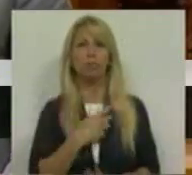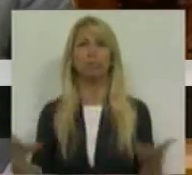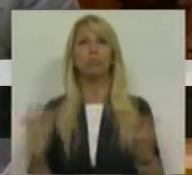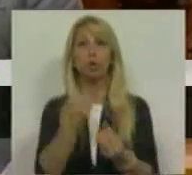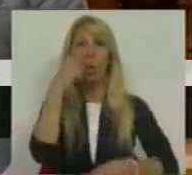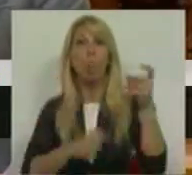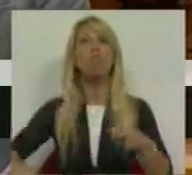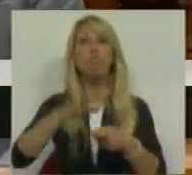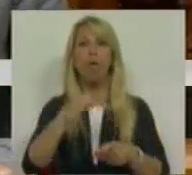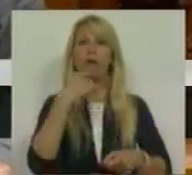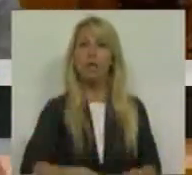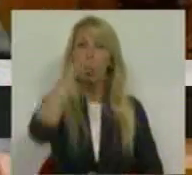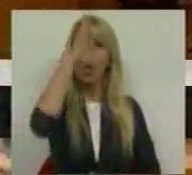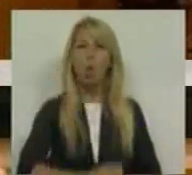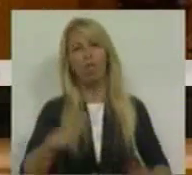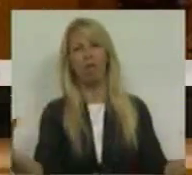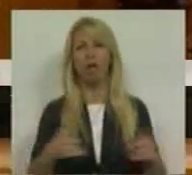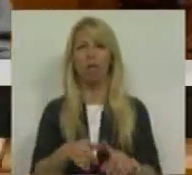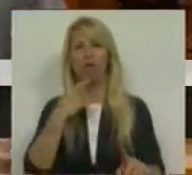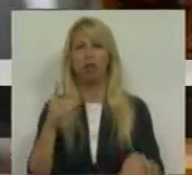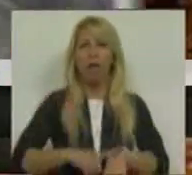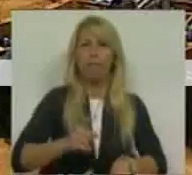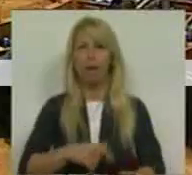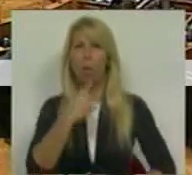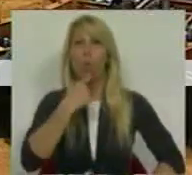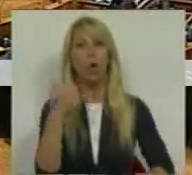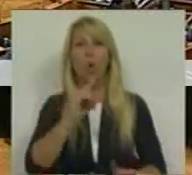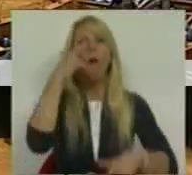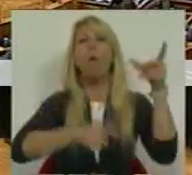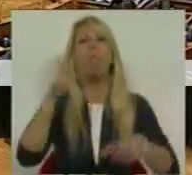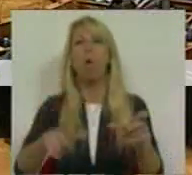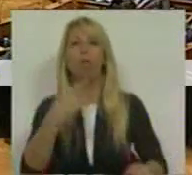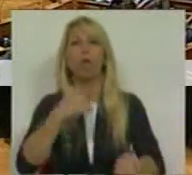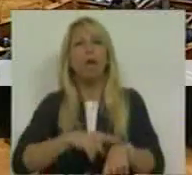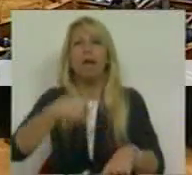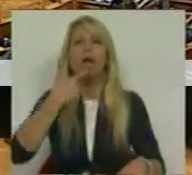Governo que está a mais e não o povo que está a mais no país. Disse. Muito obrigado.